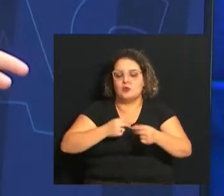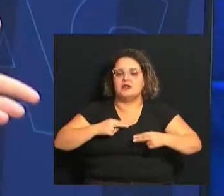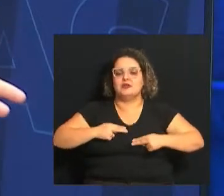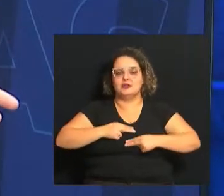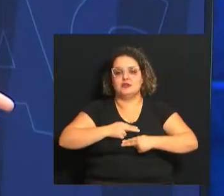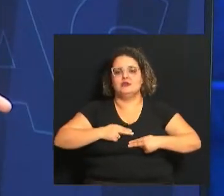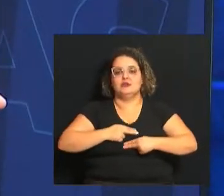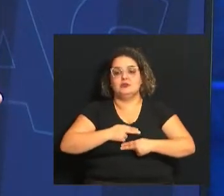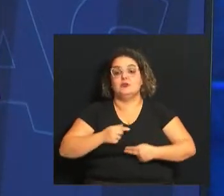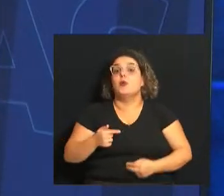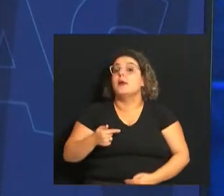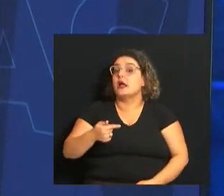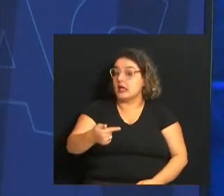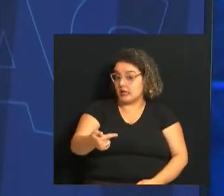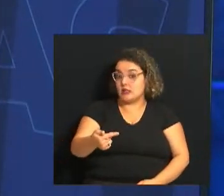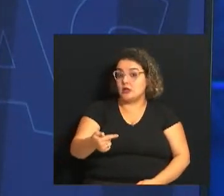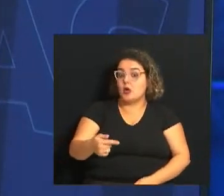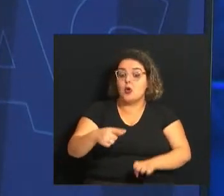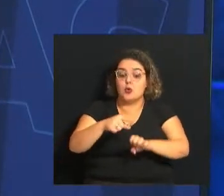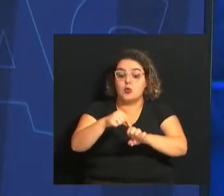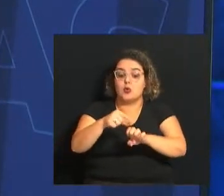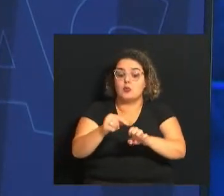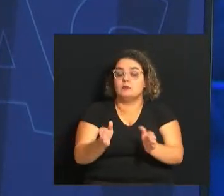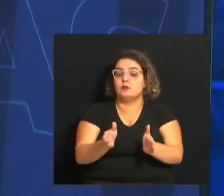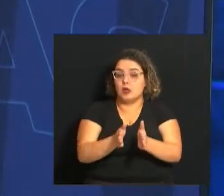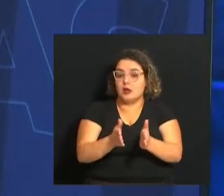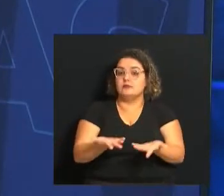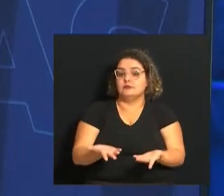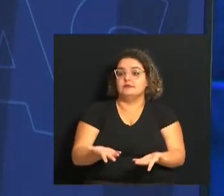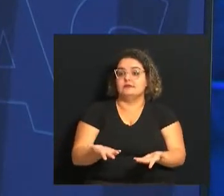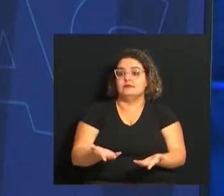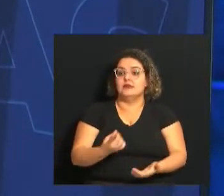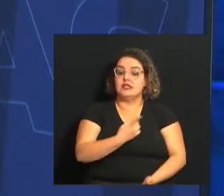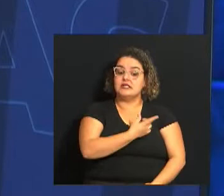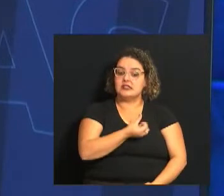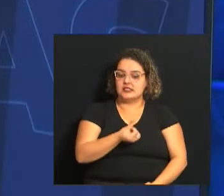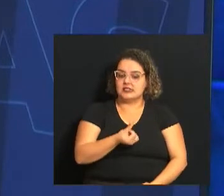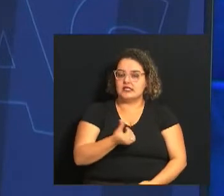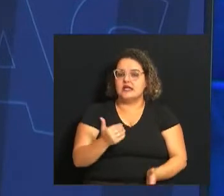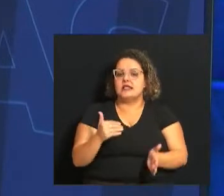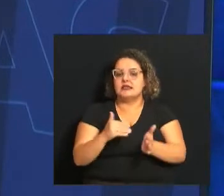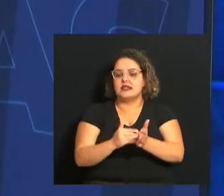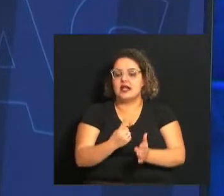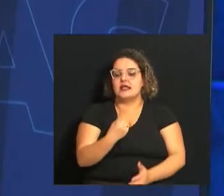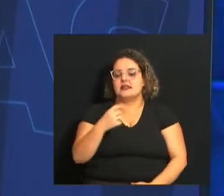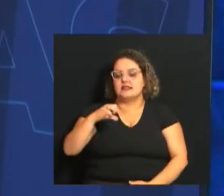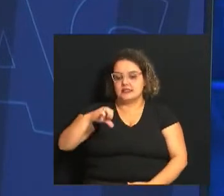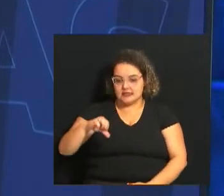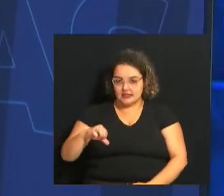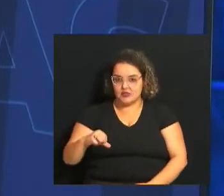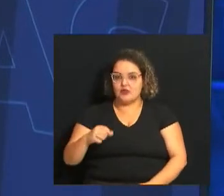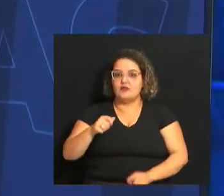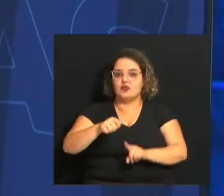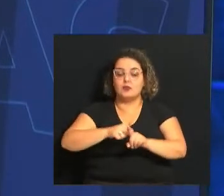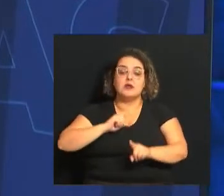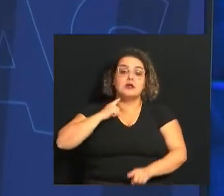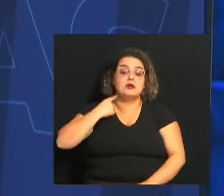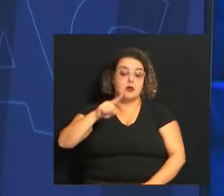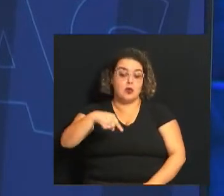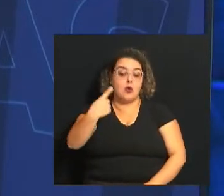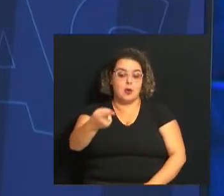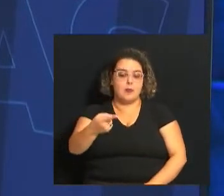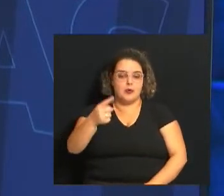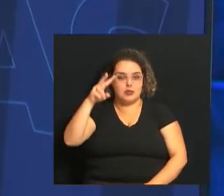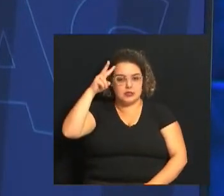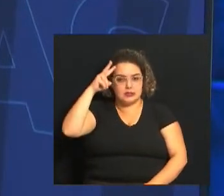essa semana do microempreendedor, portanto, de 16 a 19 de maio, próxima segunda-feira